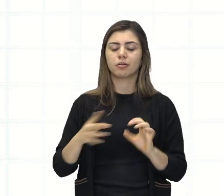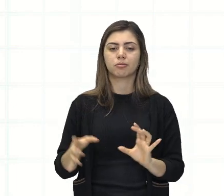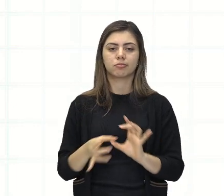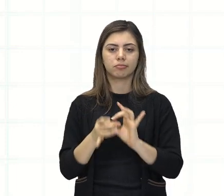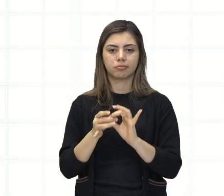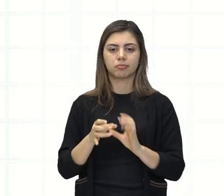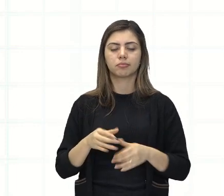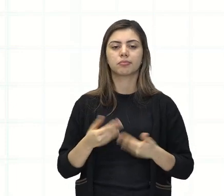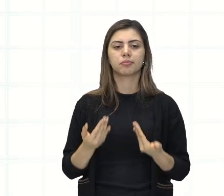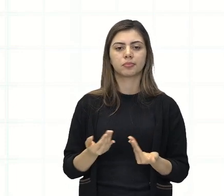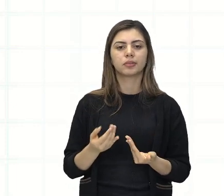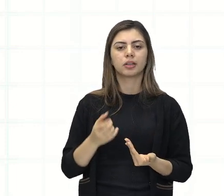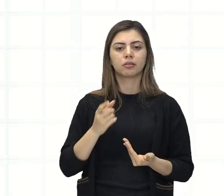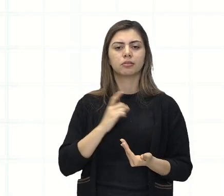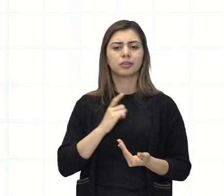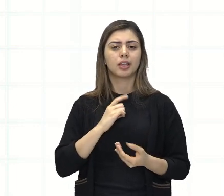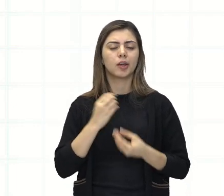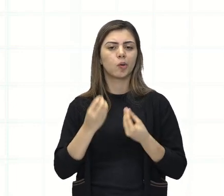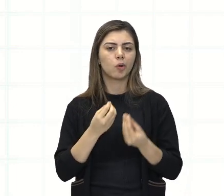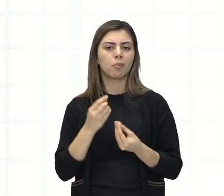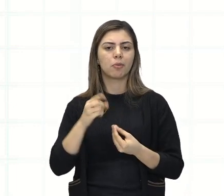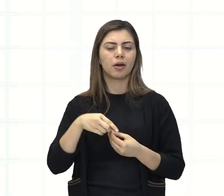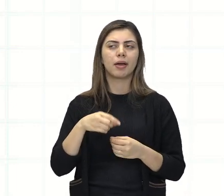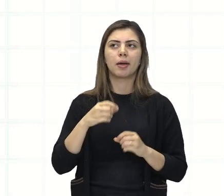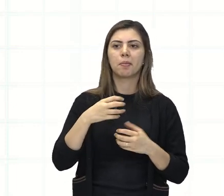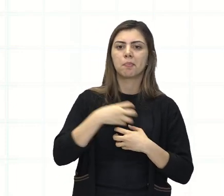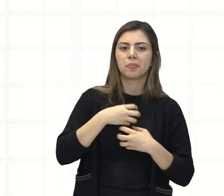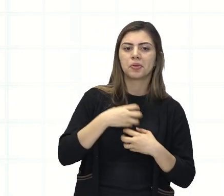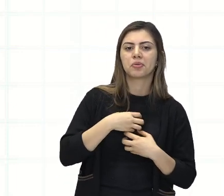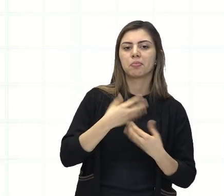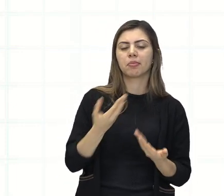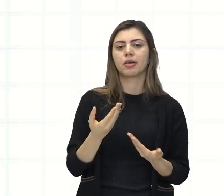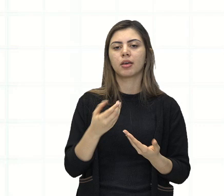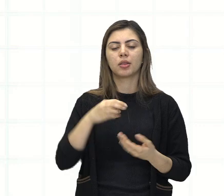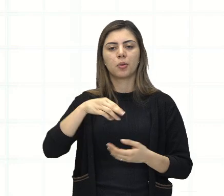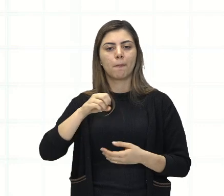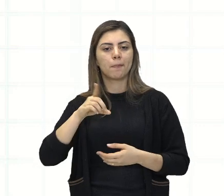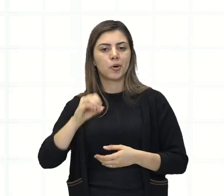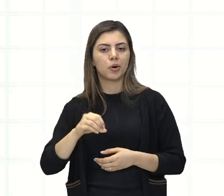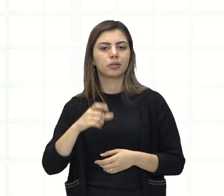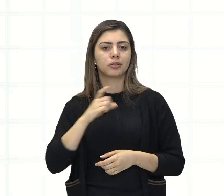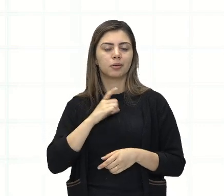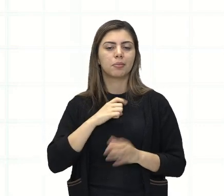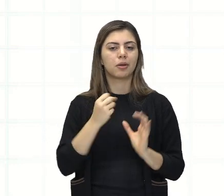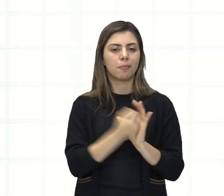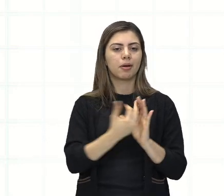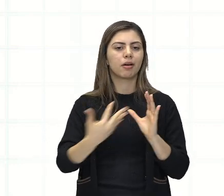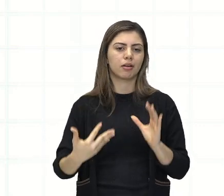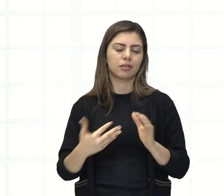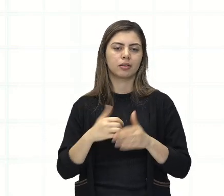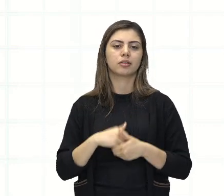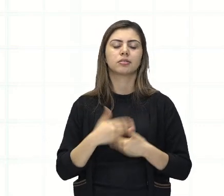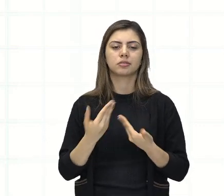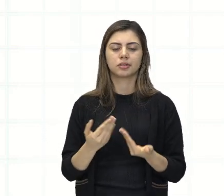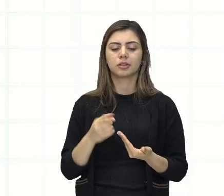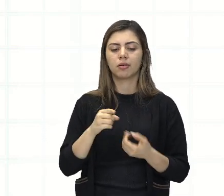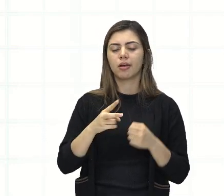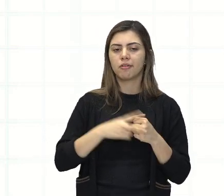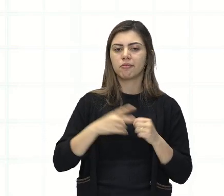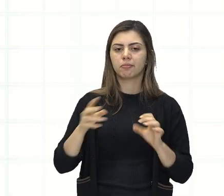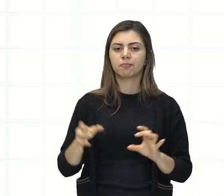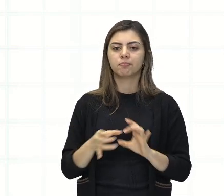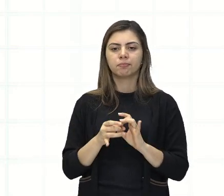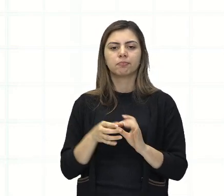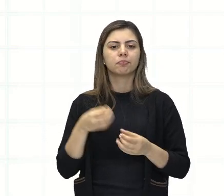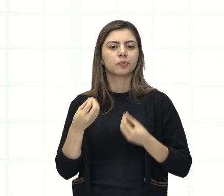de ligação indicam estado, modo, sentimento e apontam para uma caracterização, ou seja, os verbos de ligação